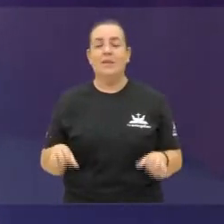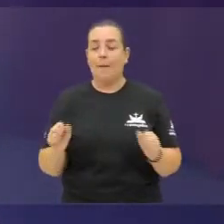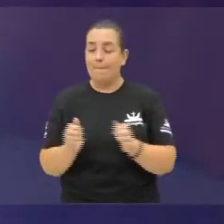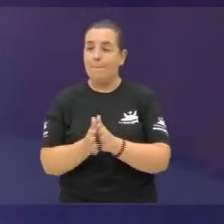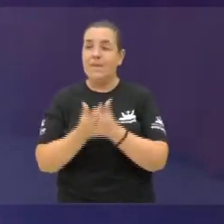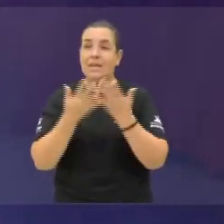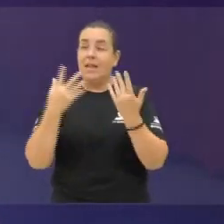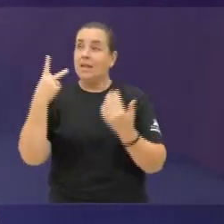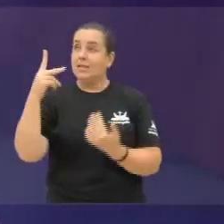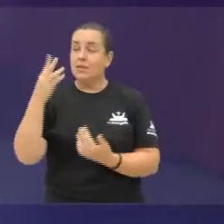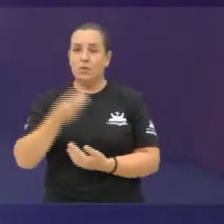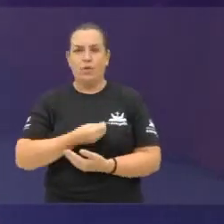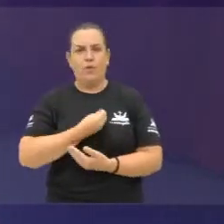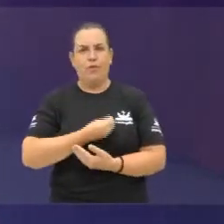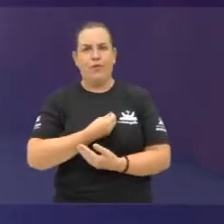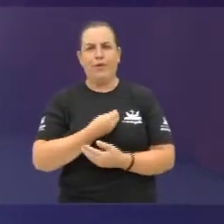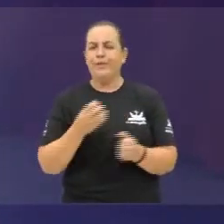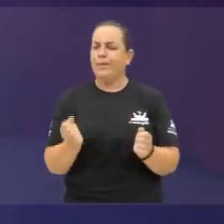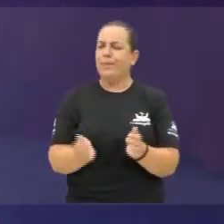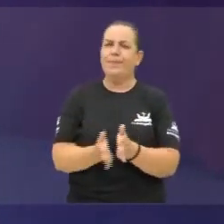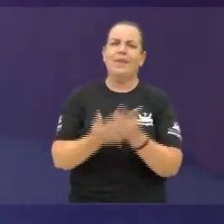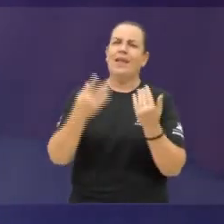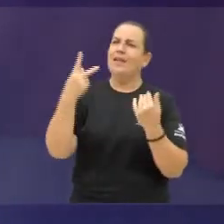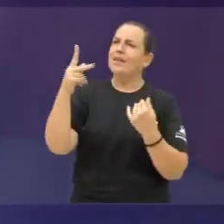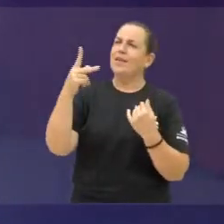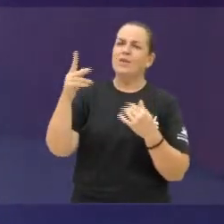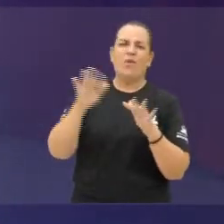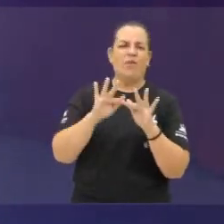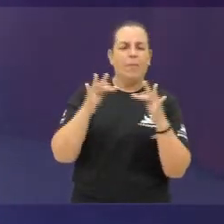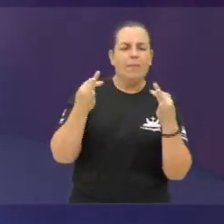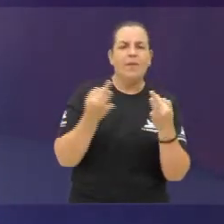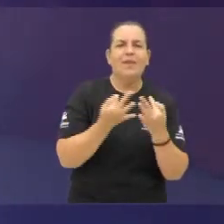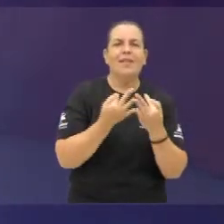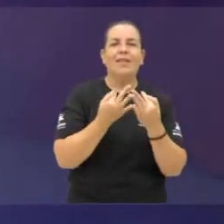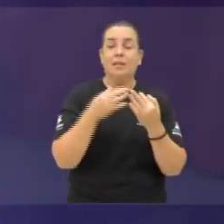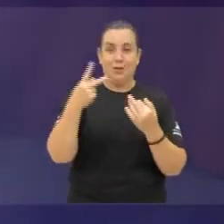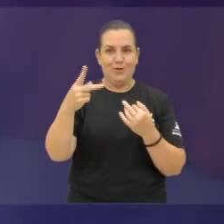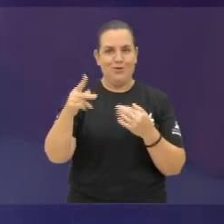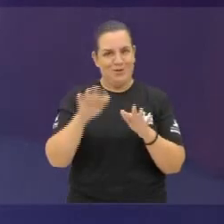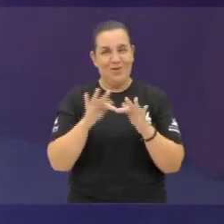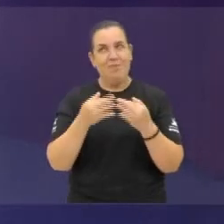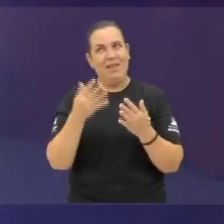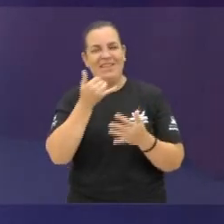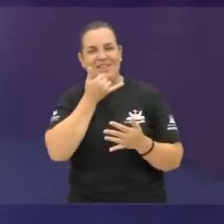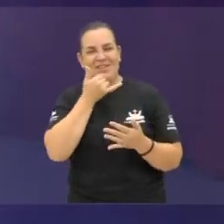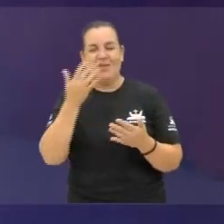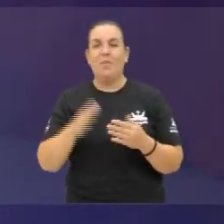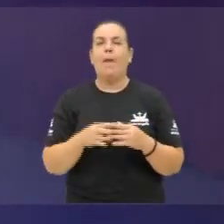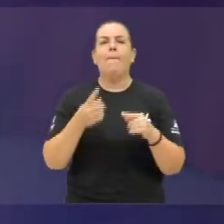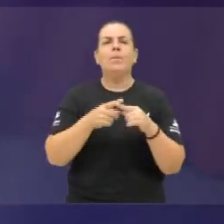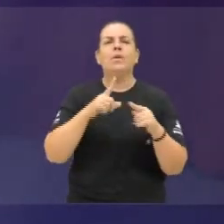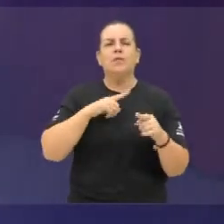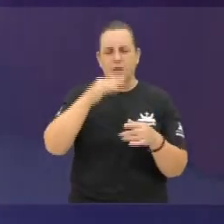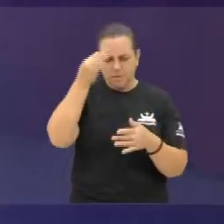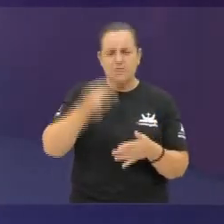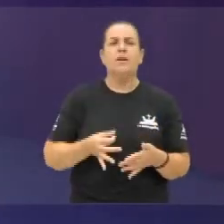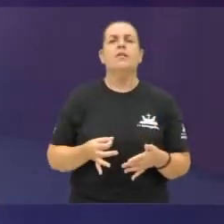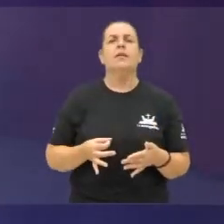Milagres na sua vida, milagres na sua família. E por que que tenho essa certeza?